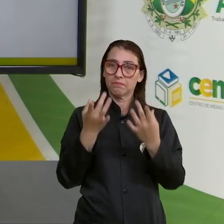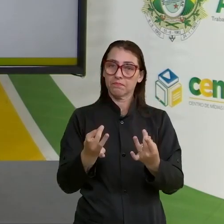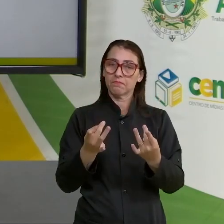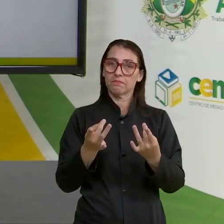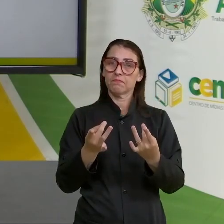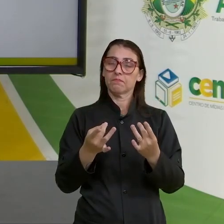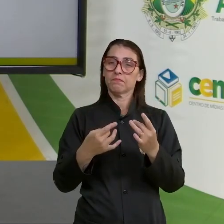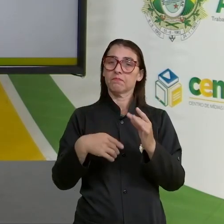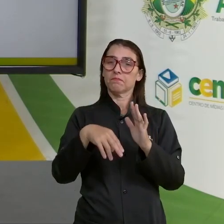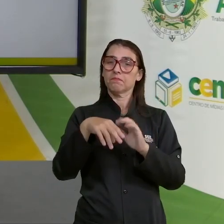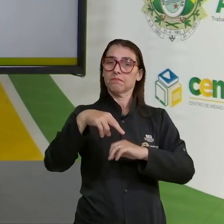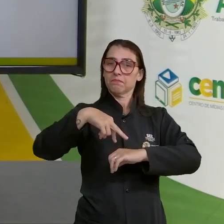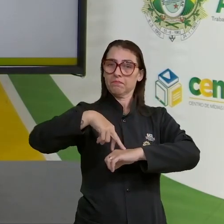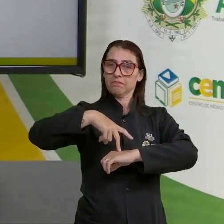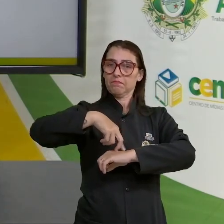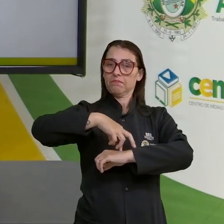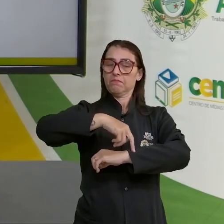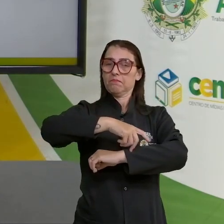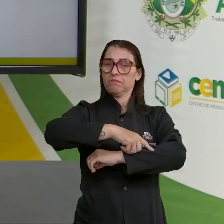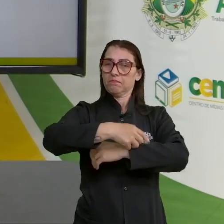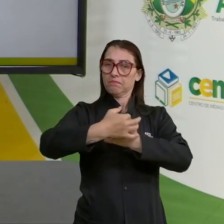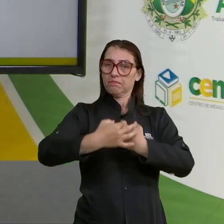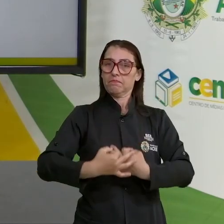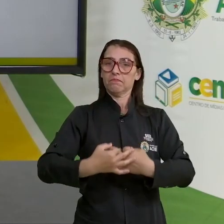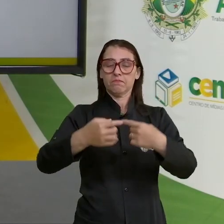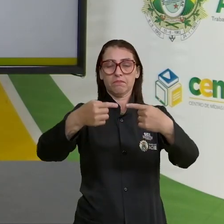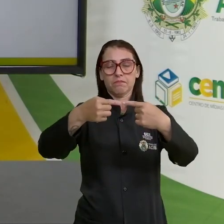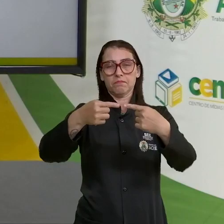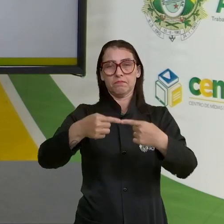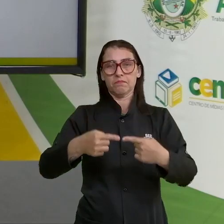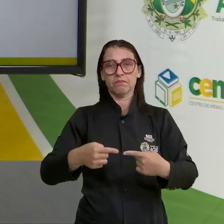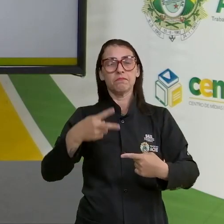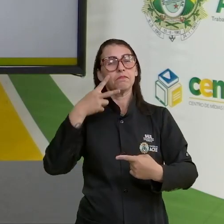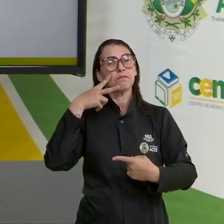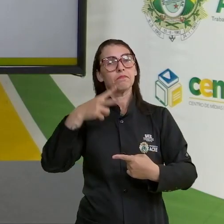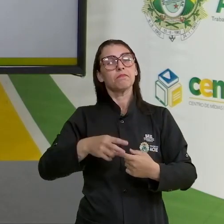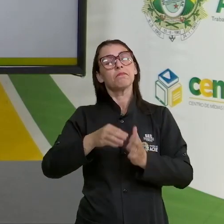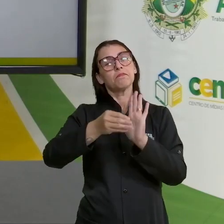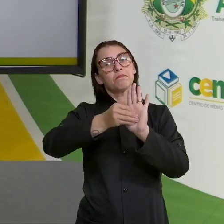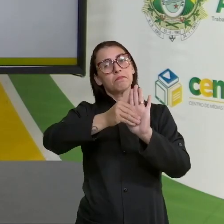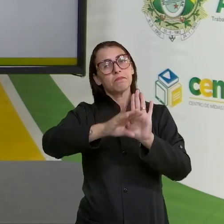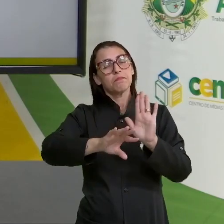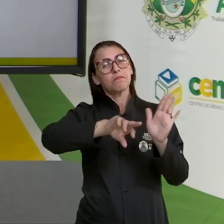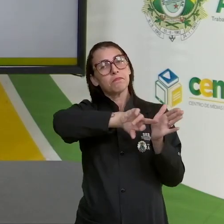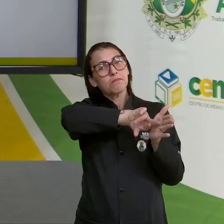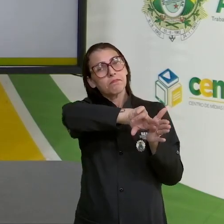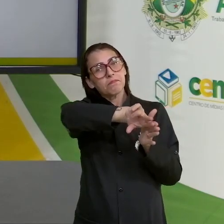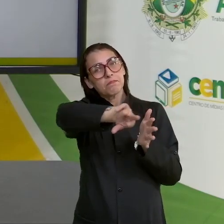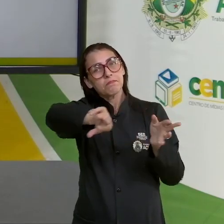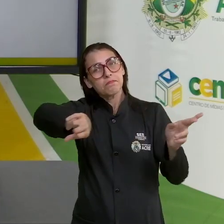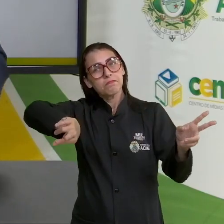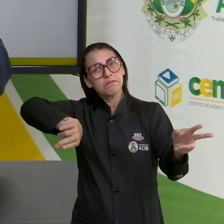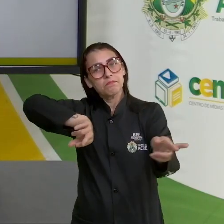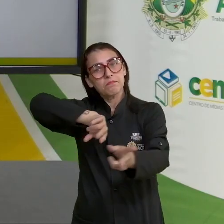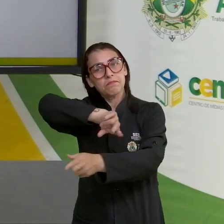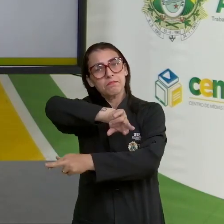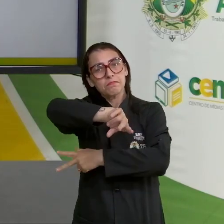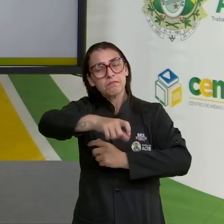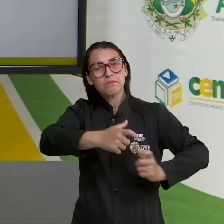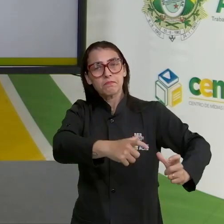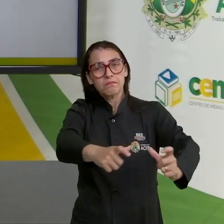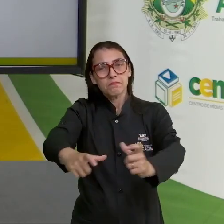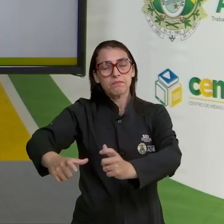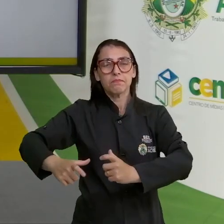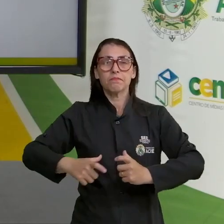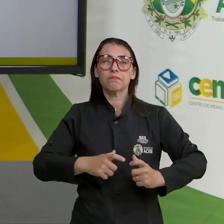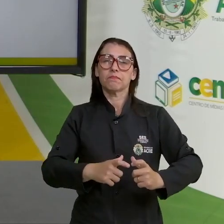aos padrões da moda. Então, a gente vê o papel da mídia, pessoal, em vários setores, em vários espaços